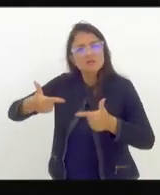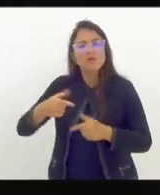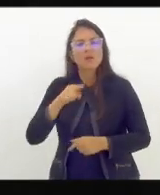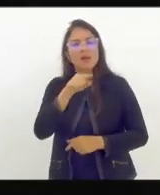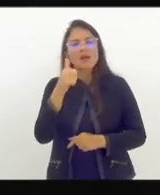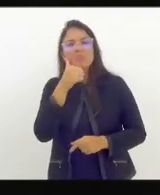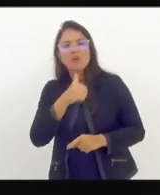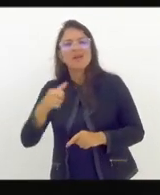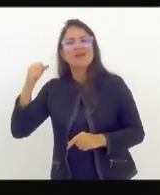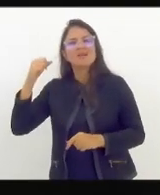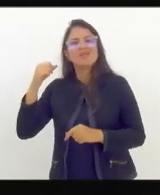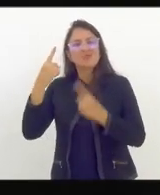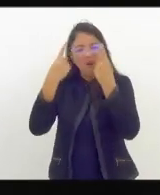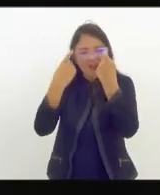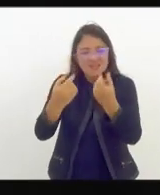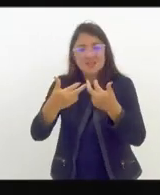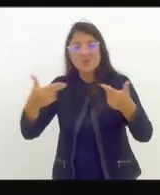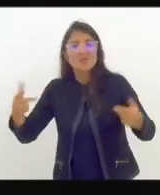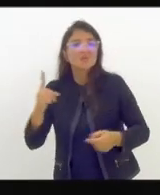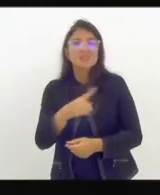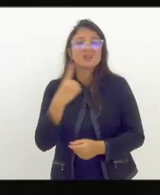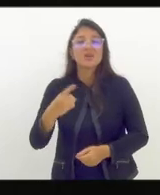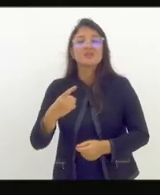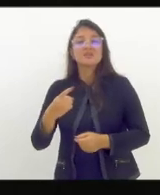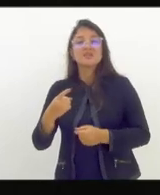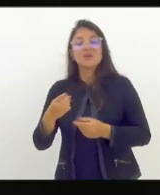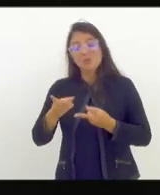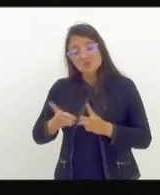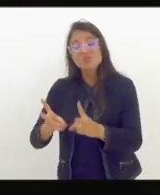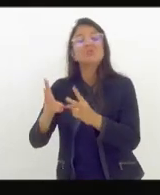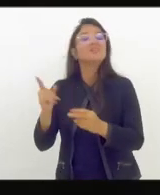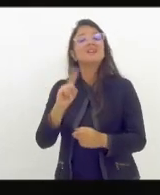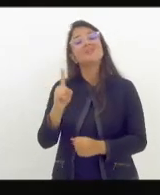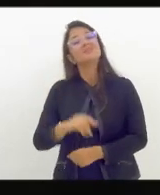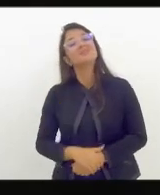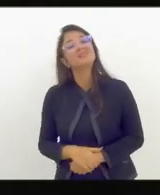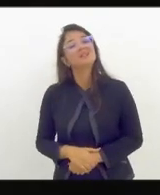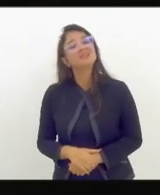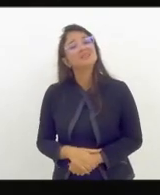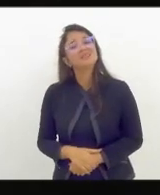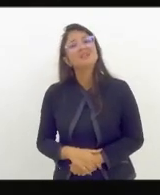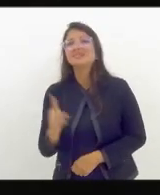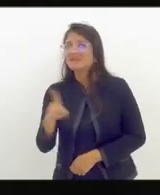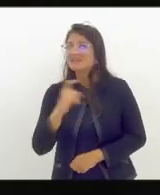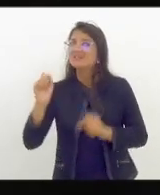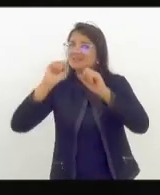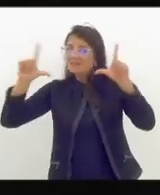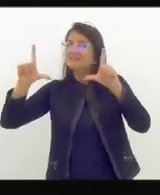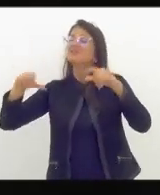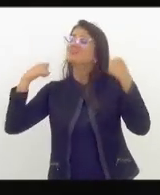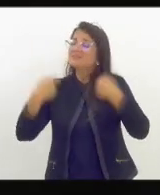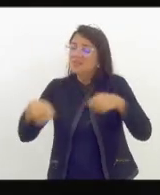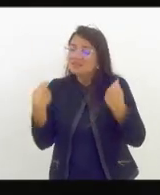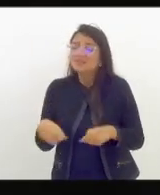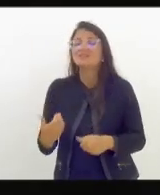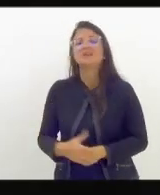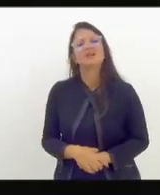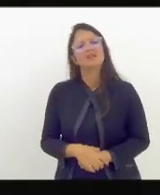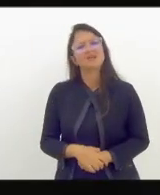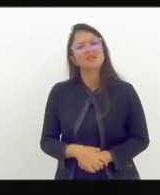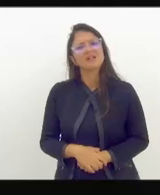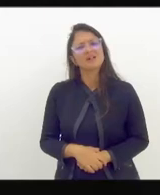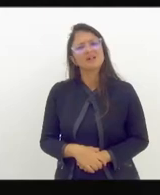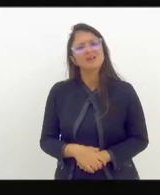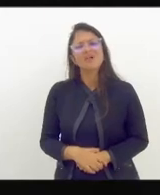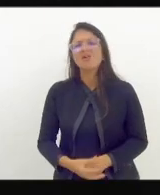mulher não são permanentes, e não são mesmo. E a gente precisa ficar muito atento a isso. Porque, vejam